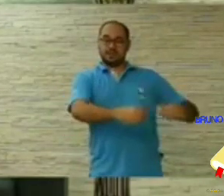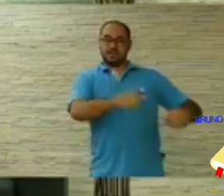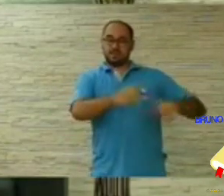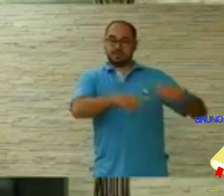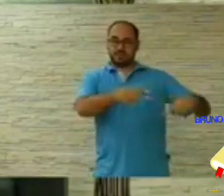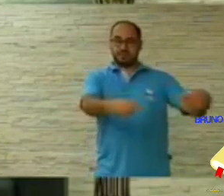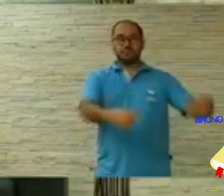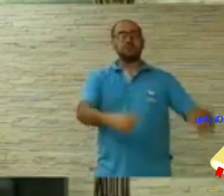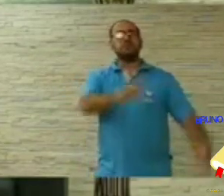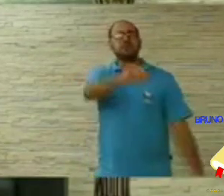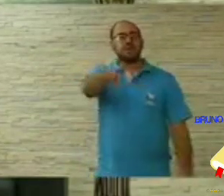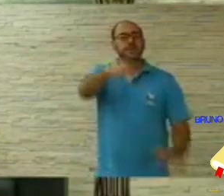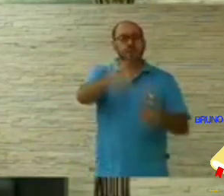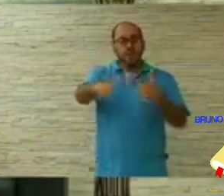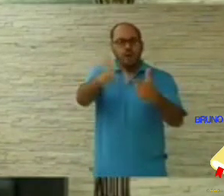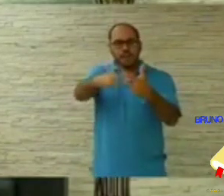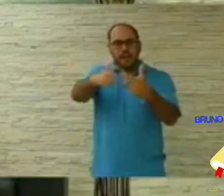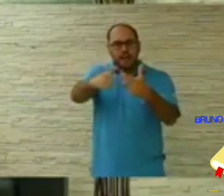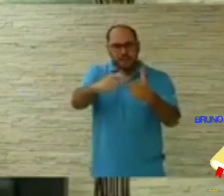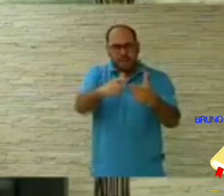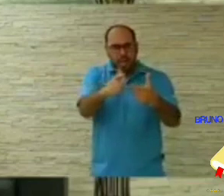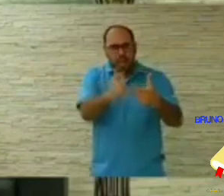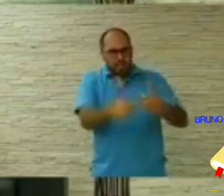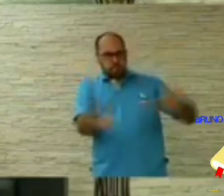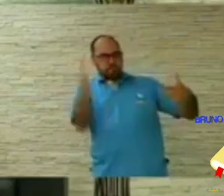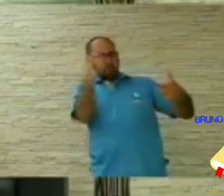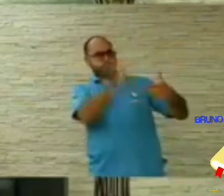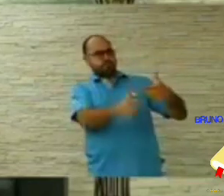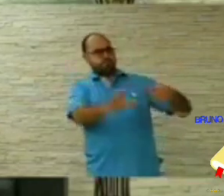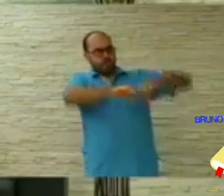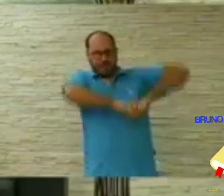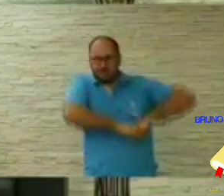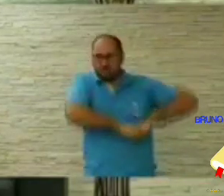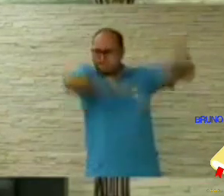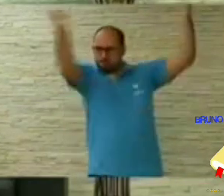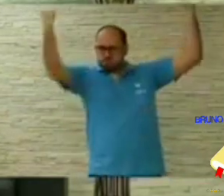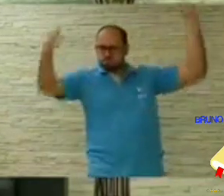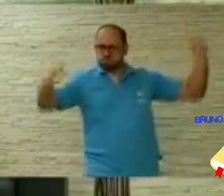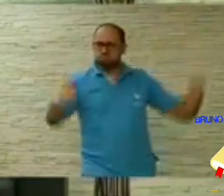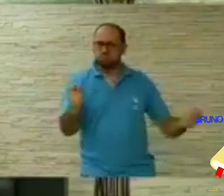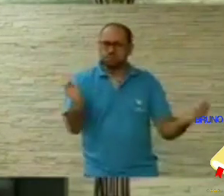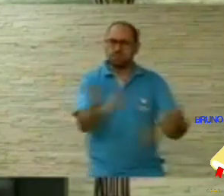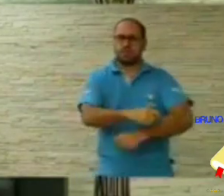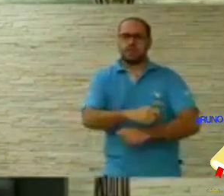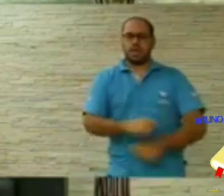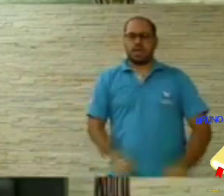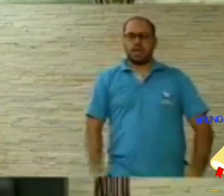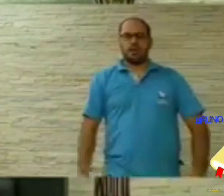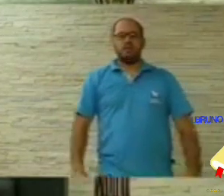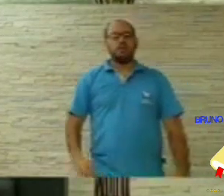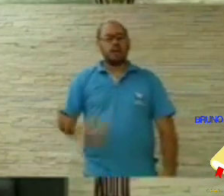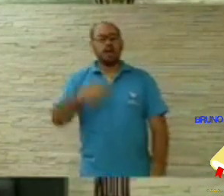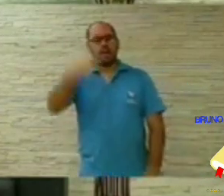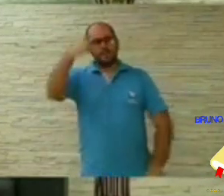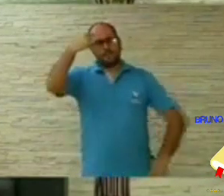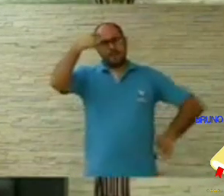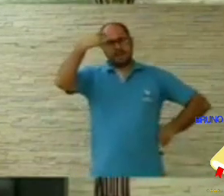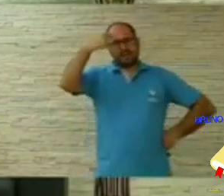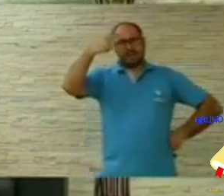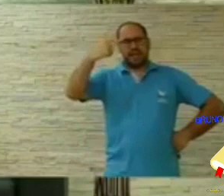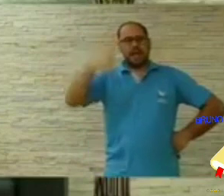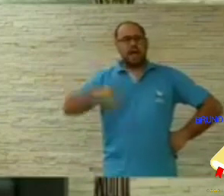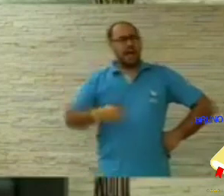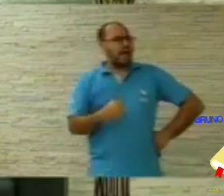maldição na sua vida. Talvez você esteja se sentindo amaldiçoado, pensando assim: olha, a minha vida não